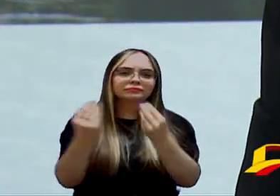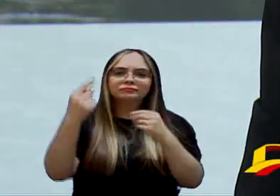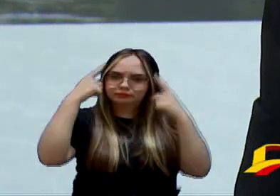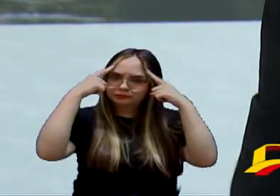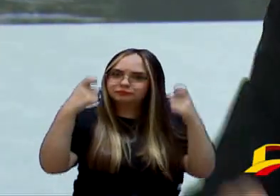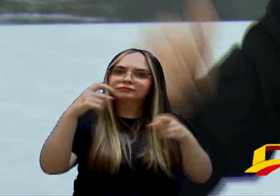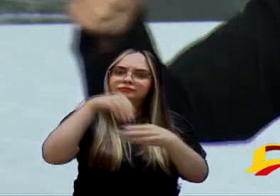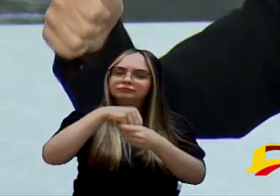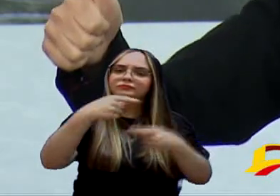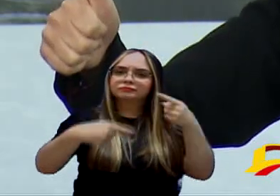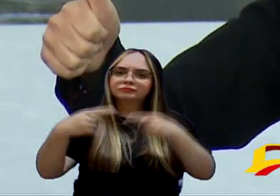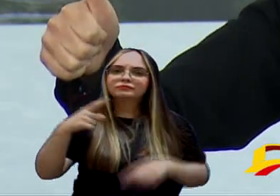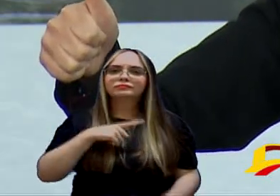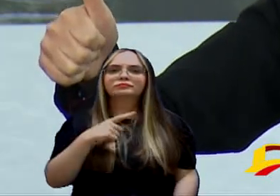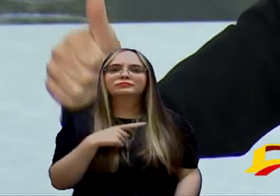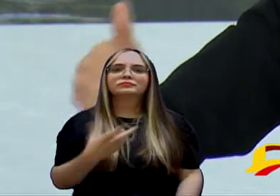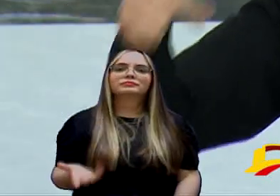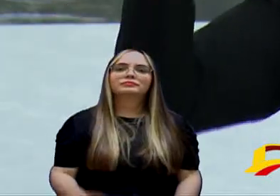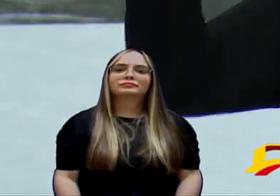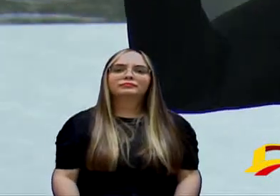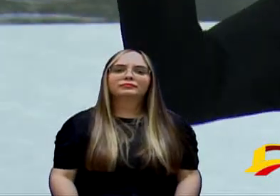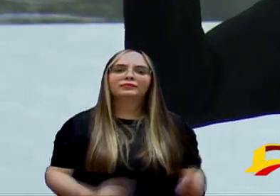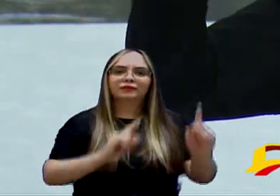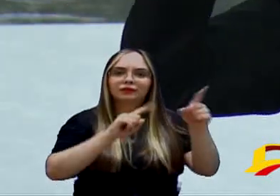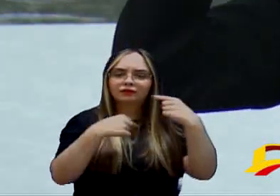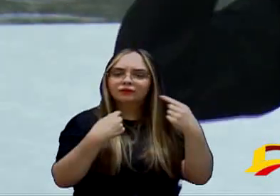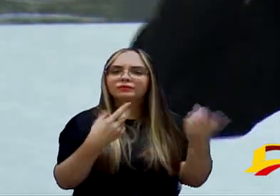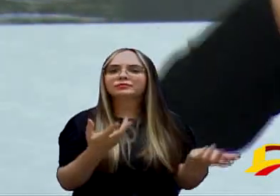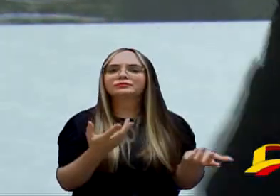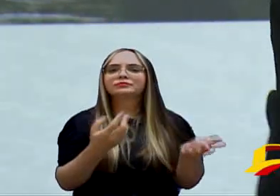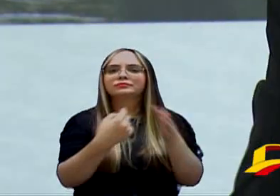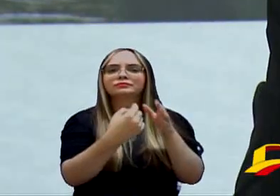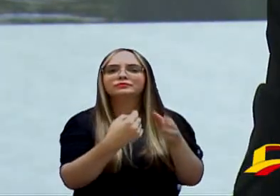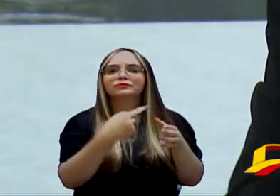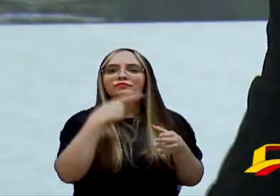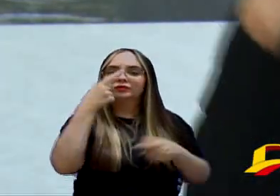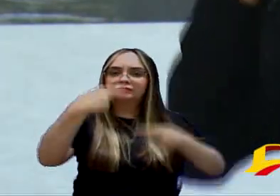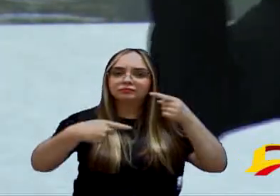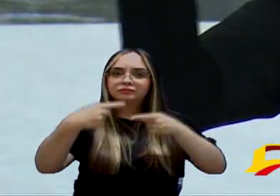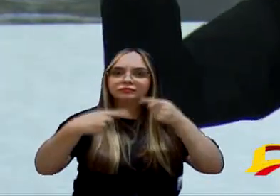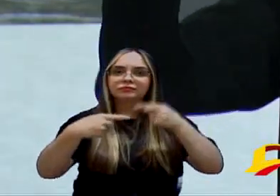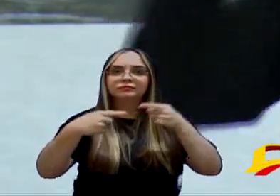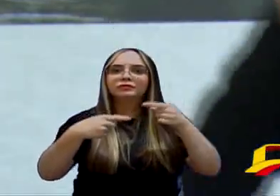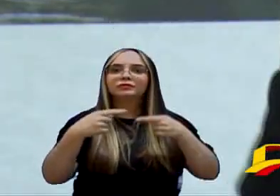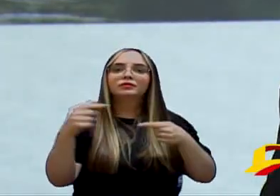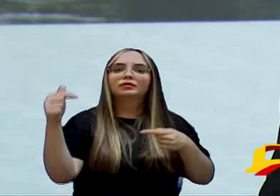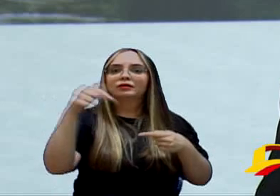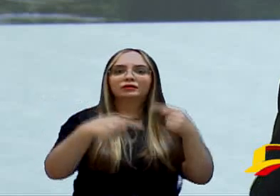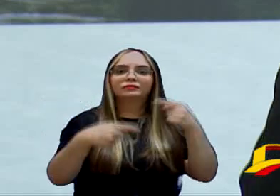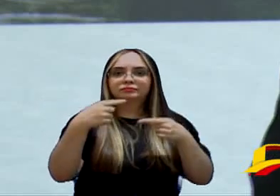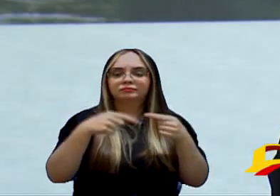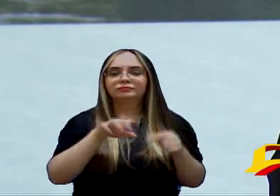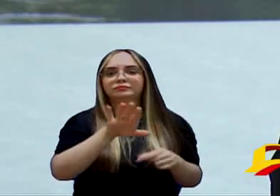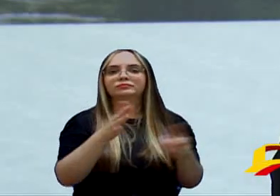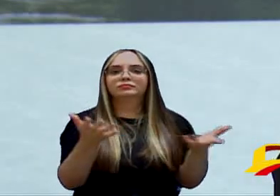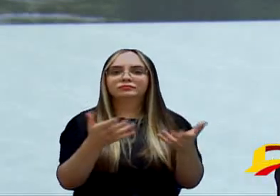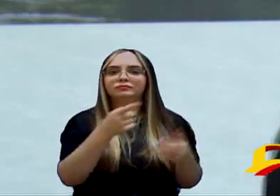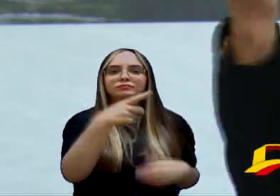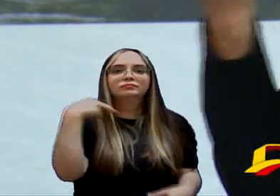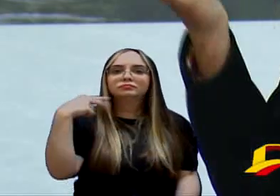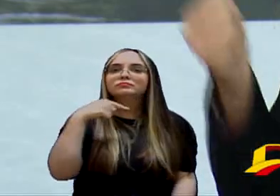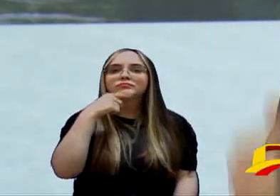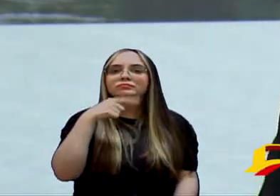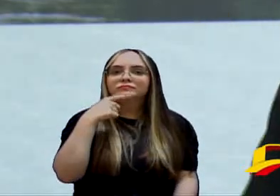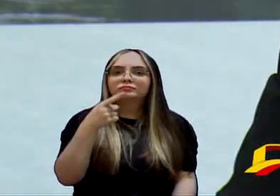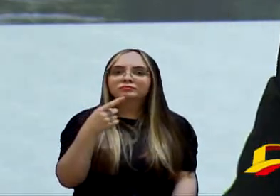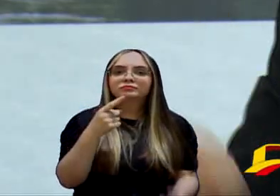política aqui cerceamento falar ao invés de falar no debate político Vereador não tem agora o vereador não consegue